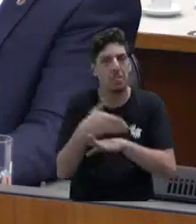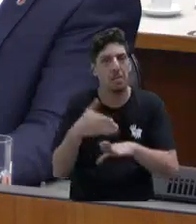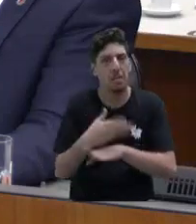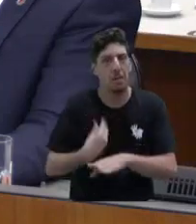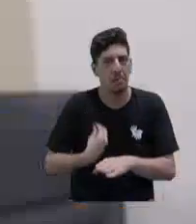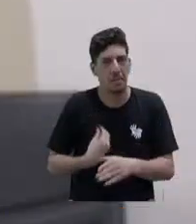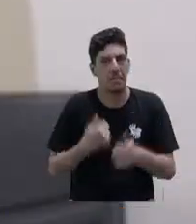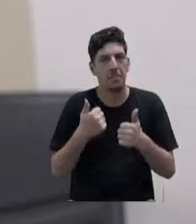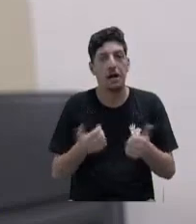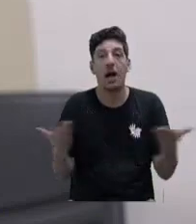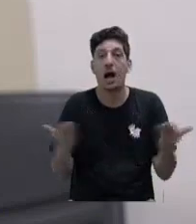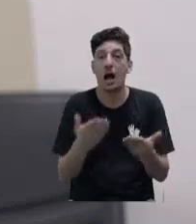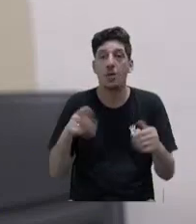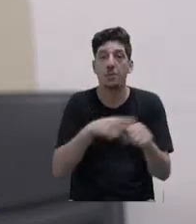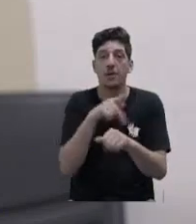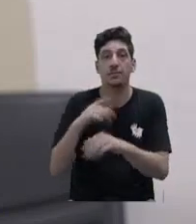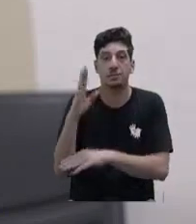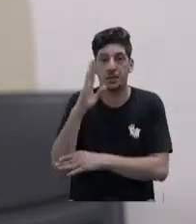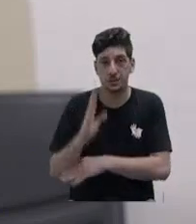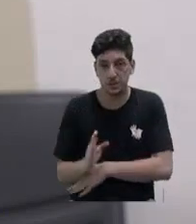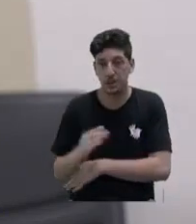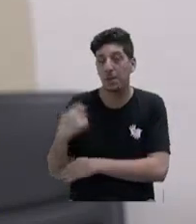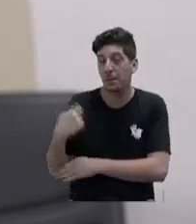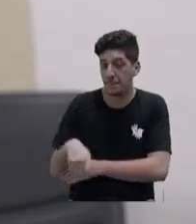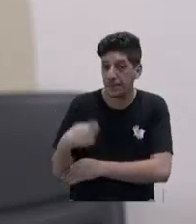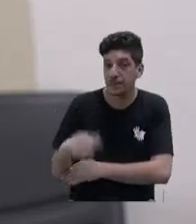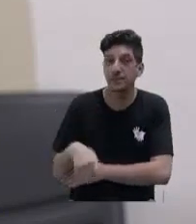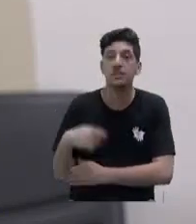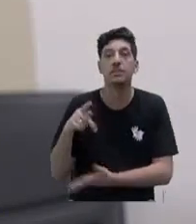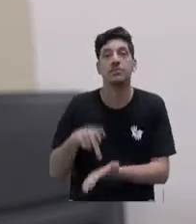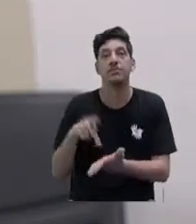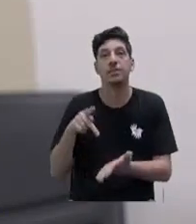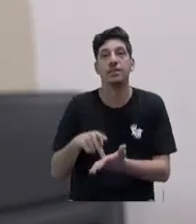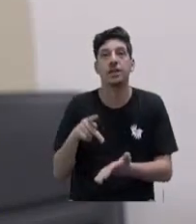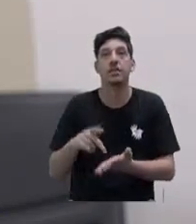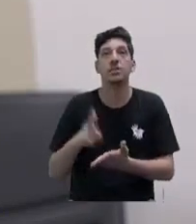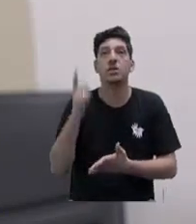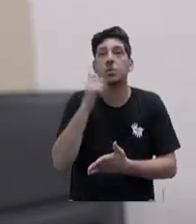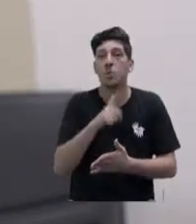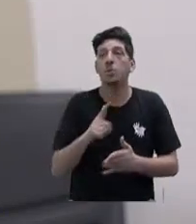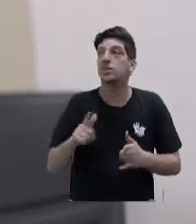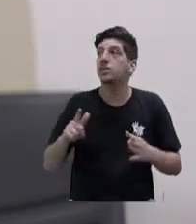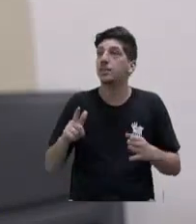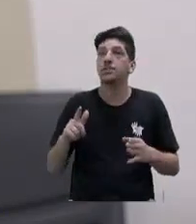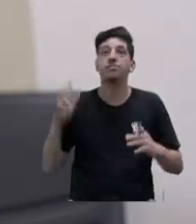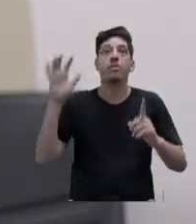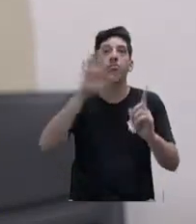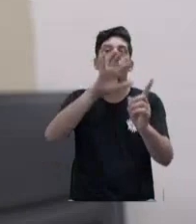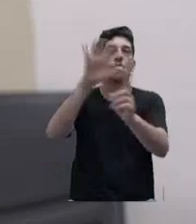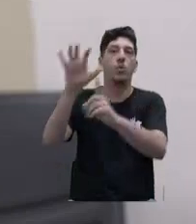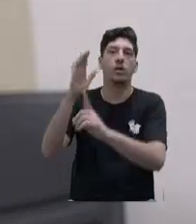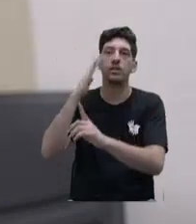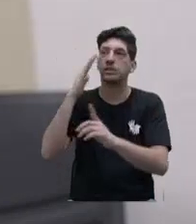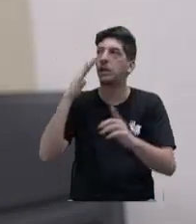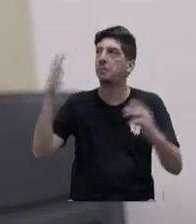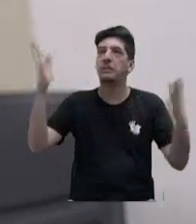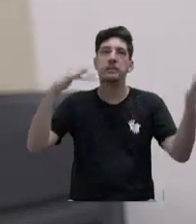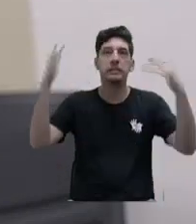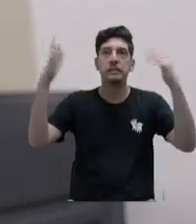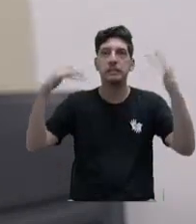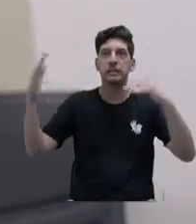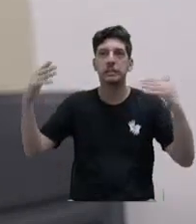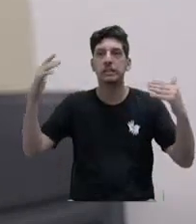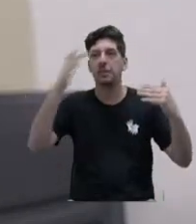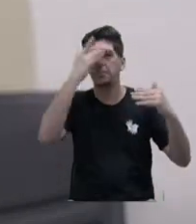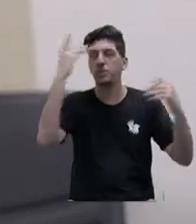agora, o Brasil, ele precisa de se tornar competitivo. E nós temos vários problemas para que